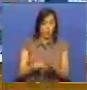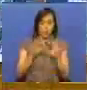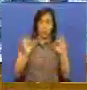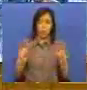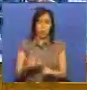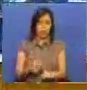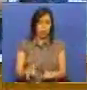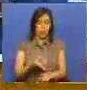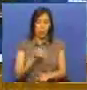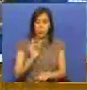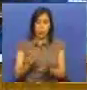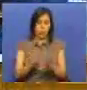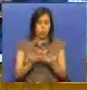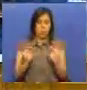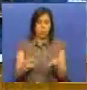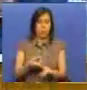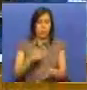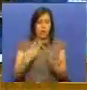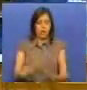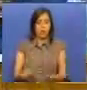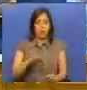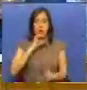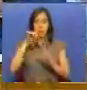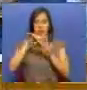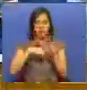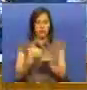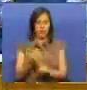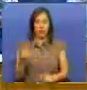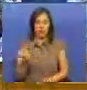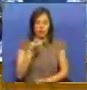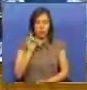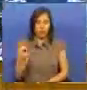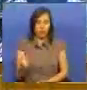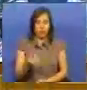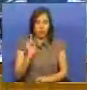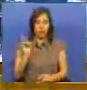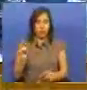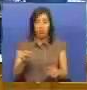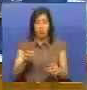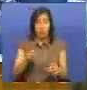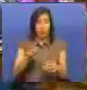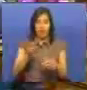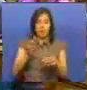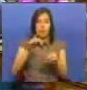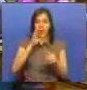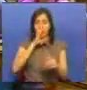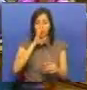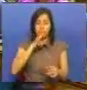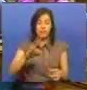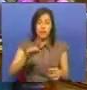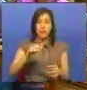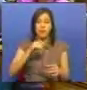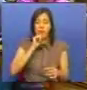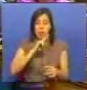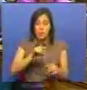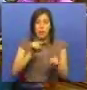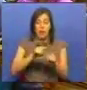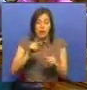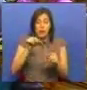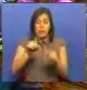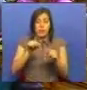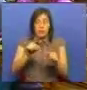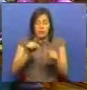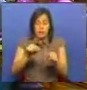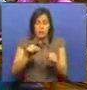que não é aproximação comum ao atual Código de Trabalho. Não é. Os aposentados, por exemplo, podem, desde